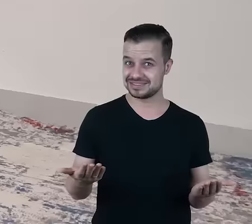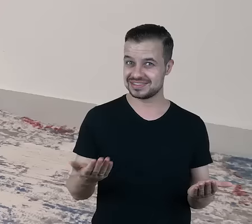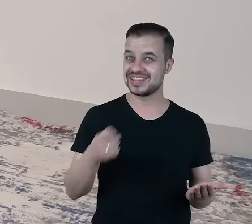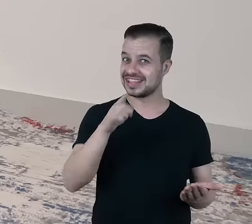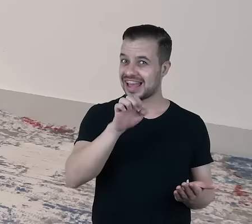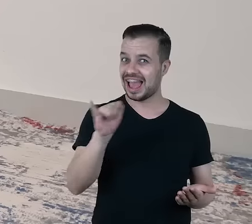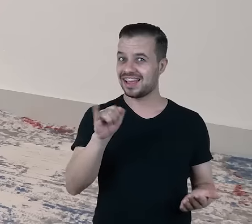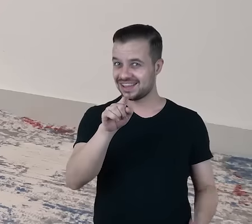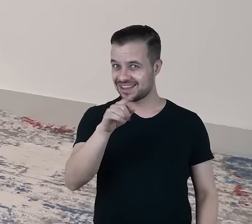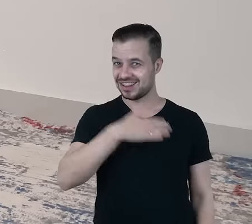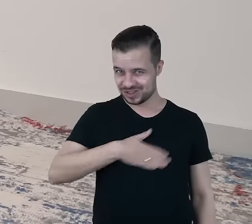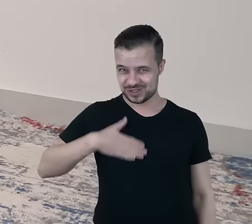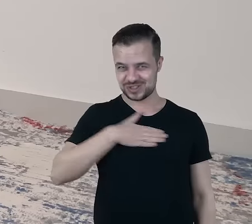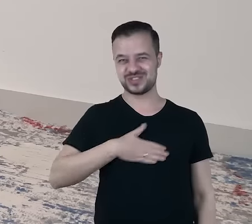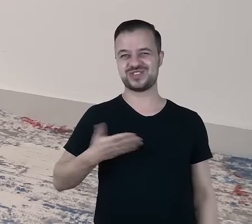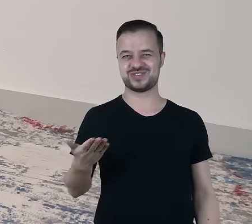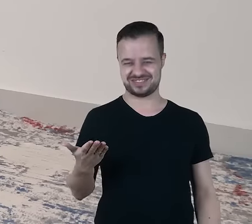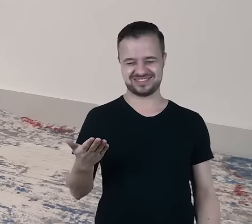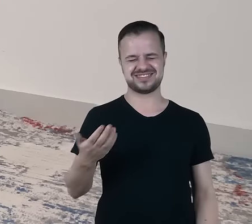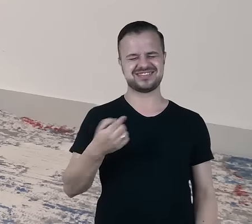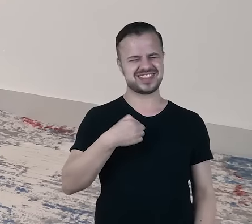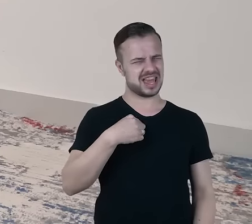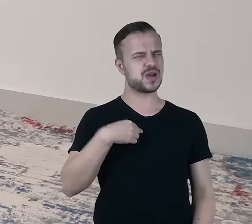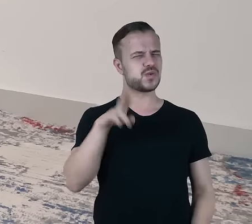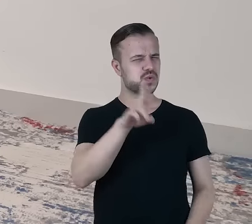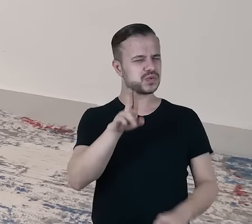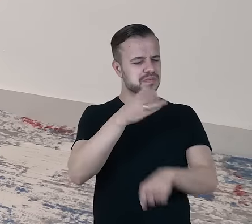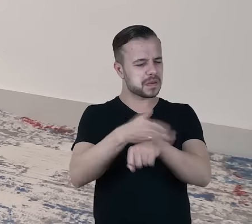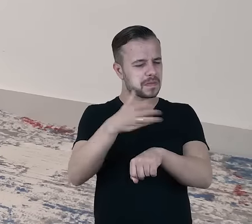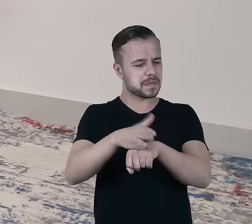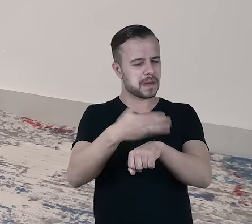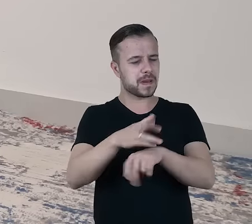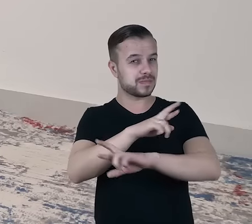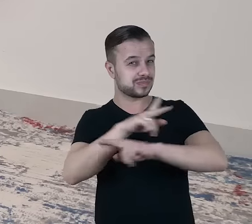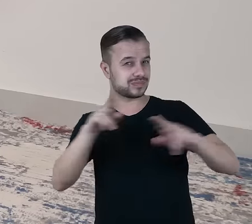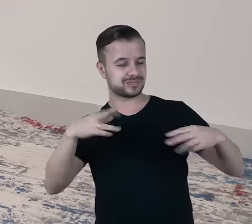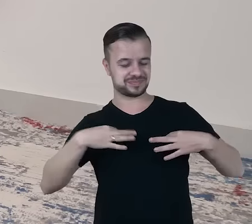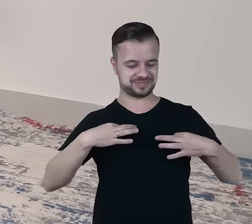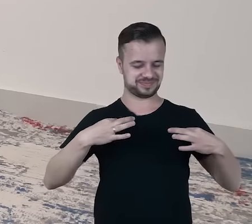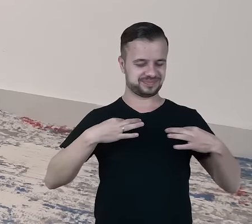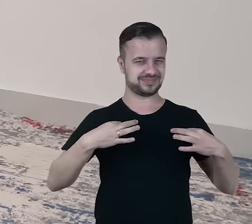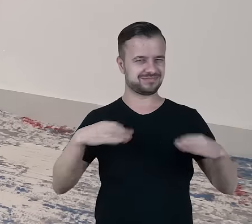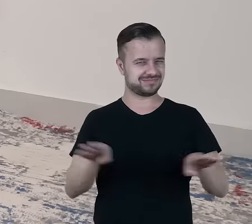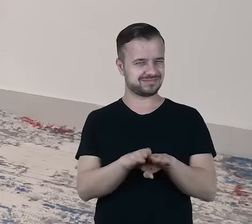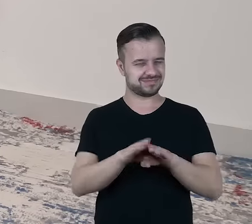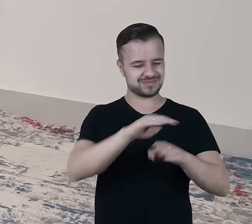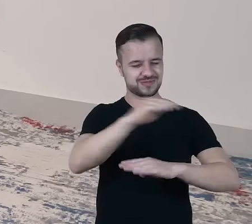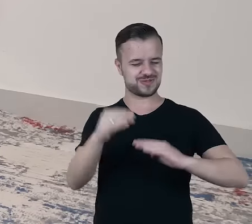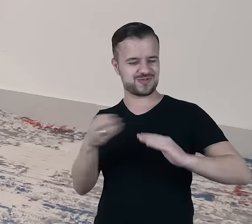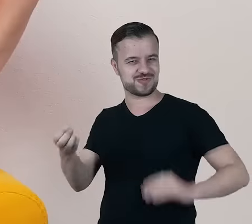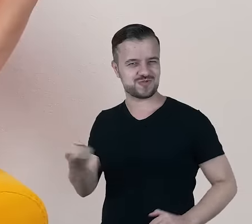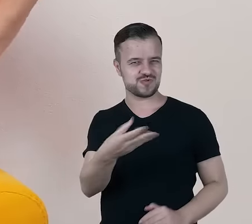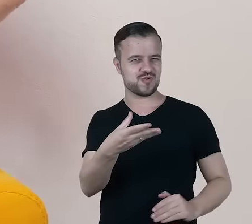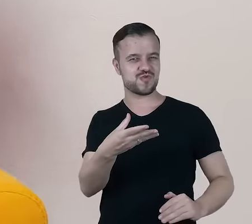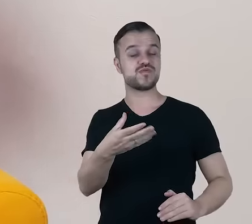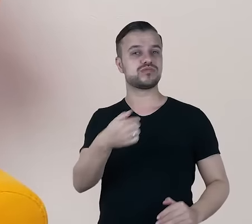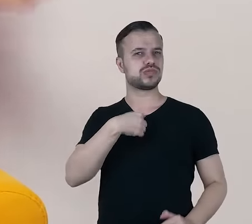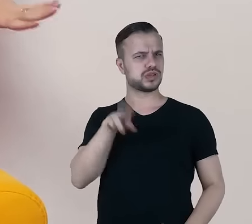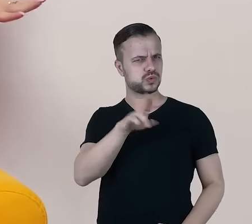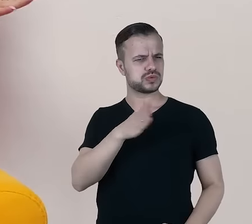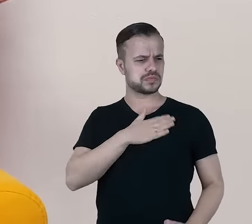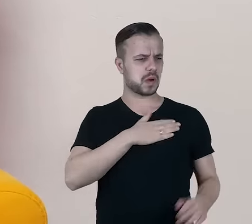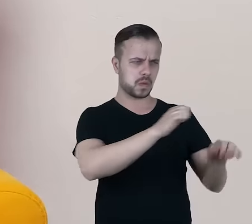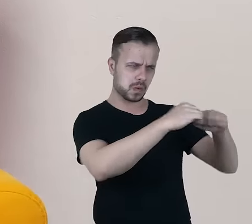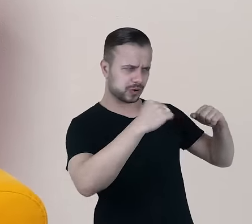E aí, estilosa, curtiu os truques? Confesso que eu uso muito para deixar meu look diferente e mais moderninho, utilizando o que